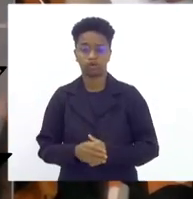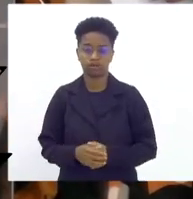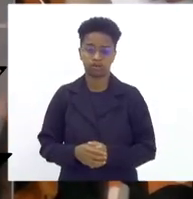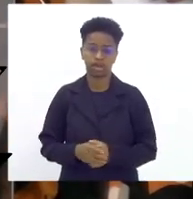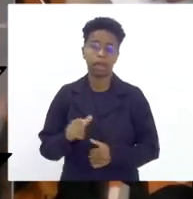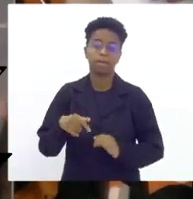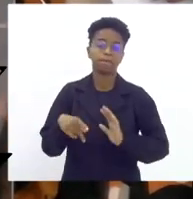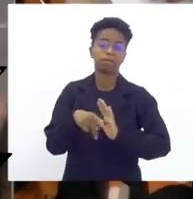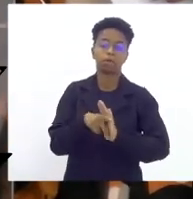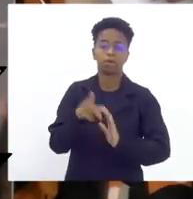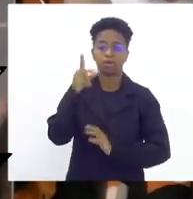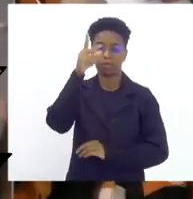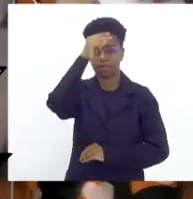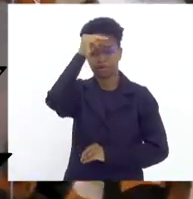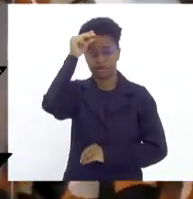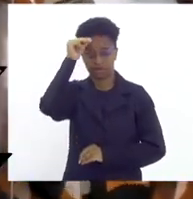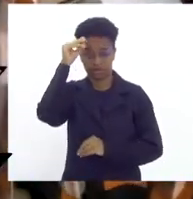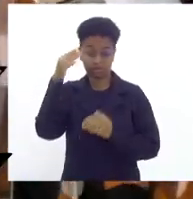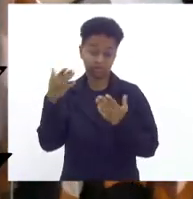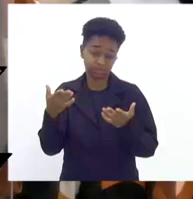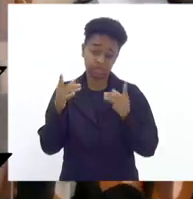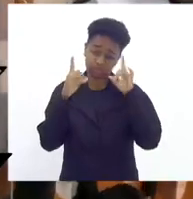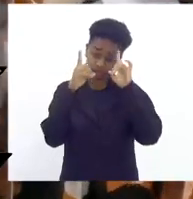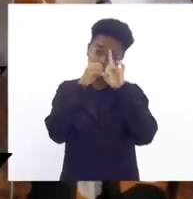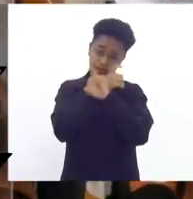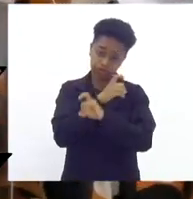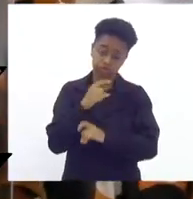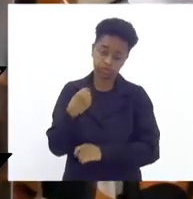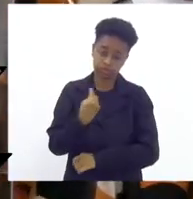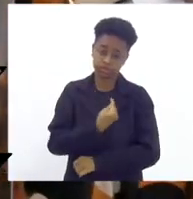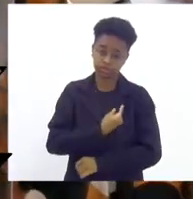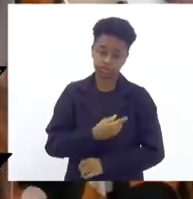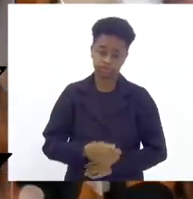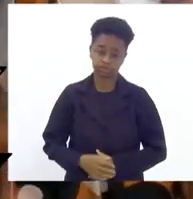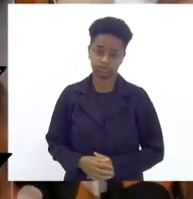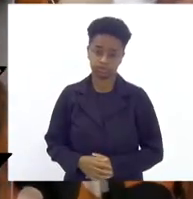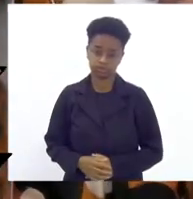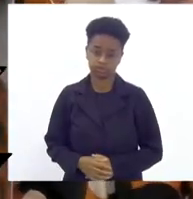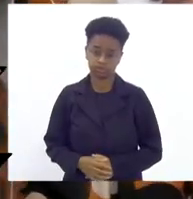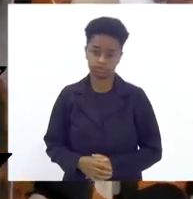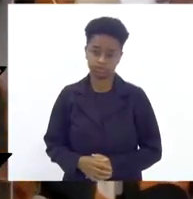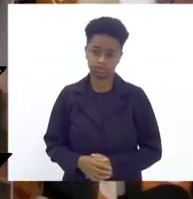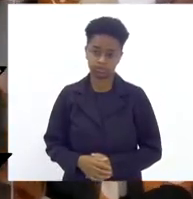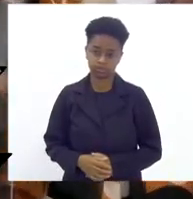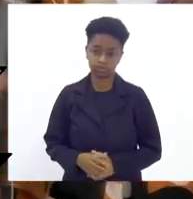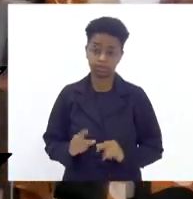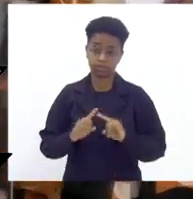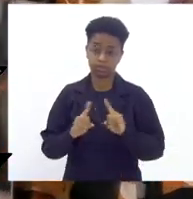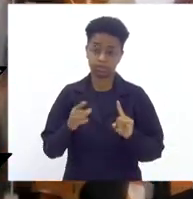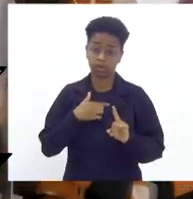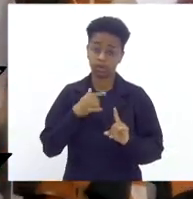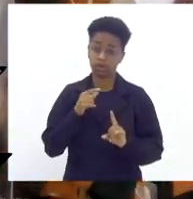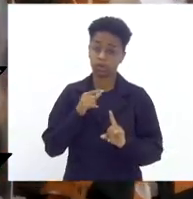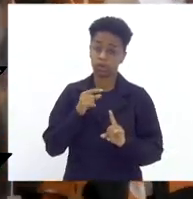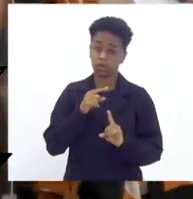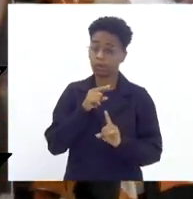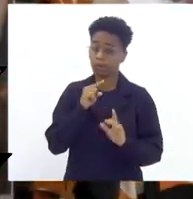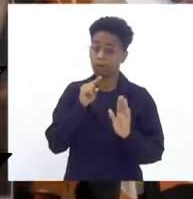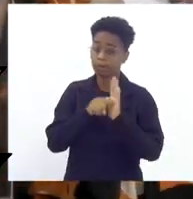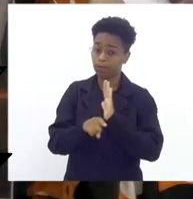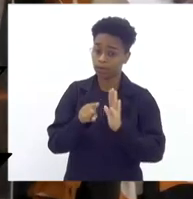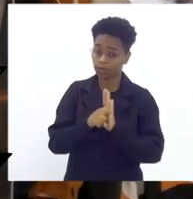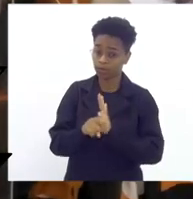prefeitura fica muito difícil para gente mas minha pergunta mas acha